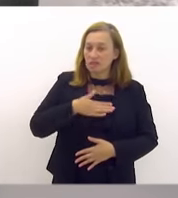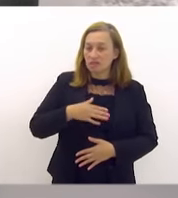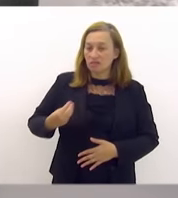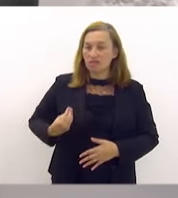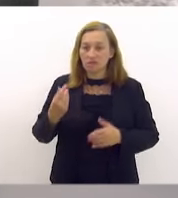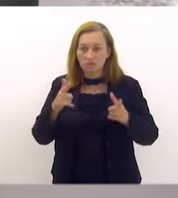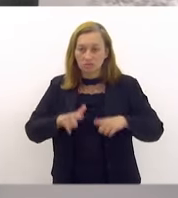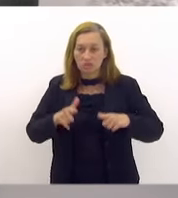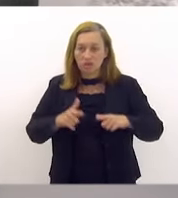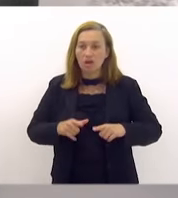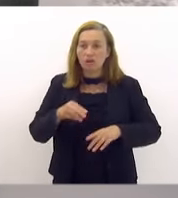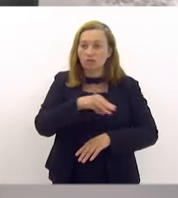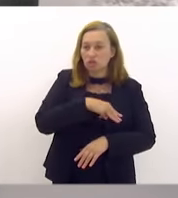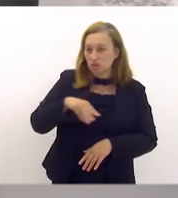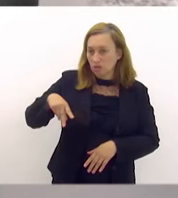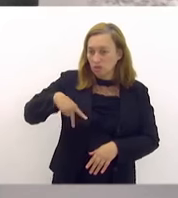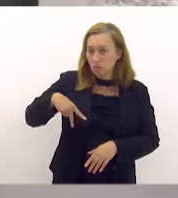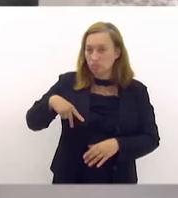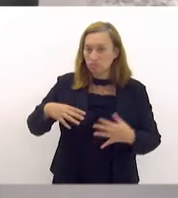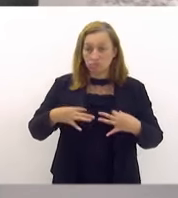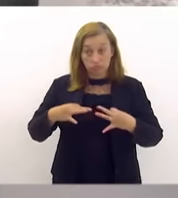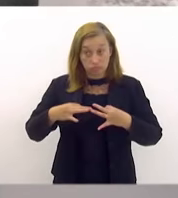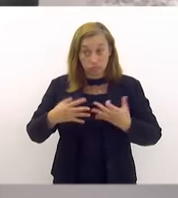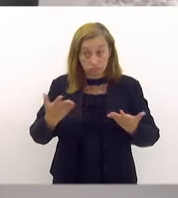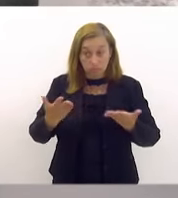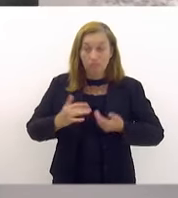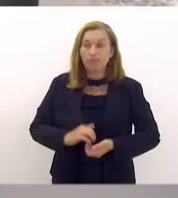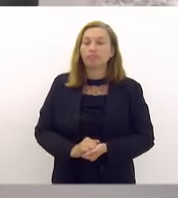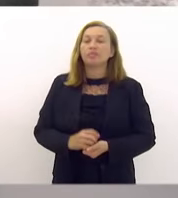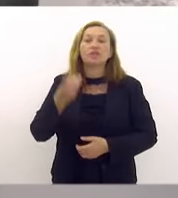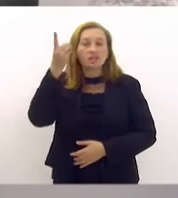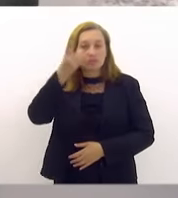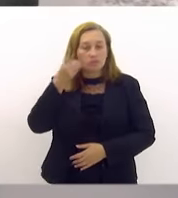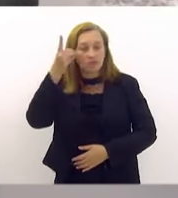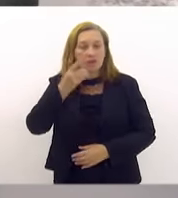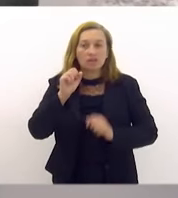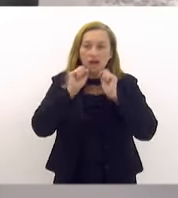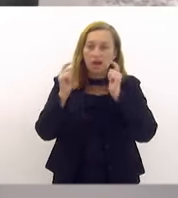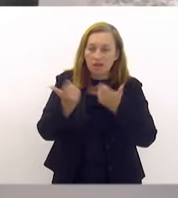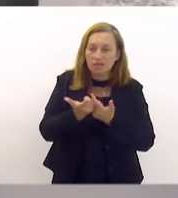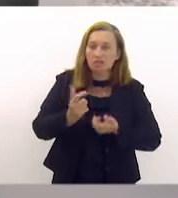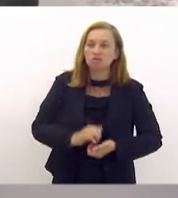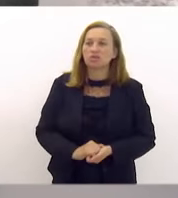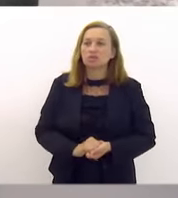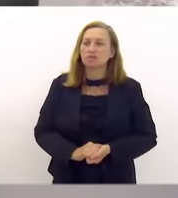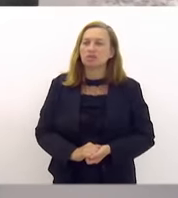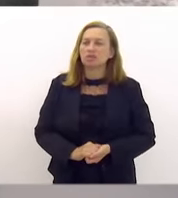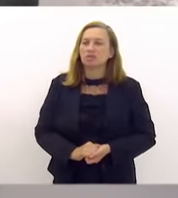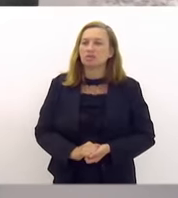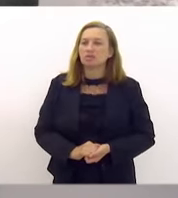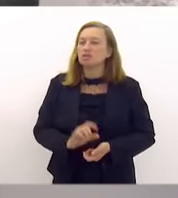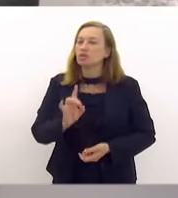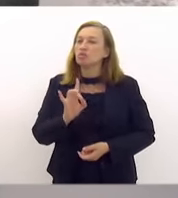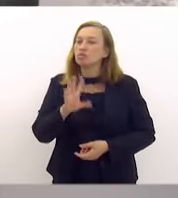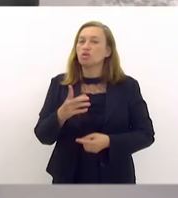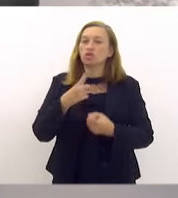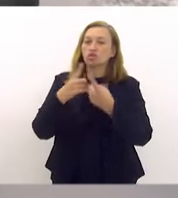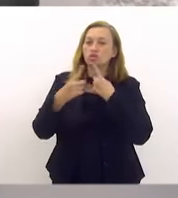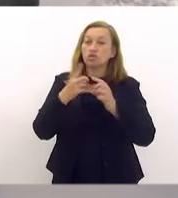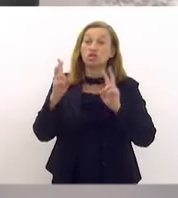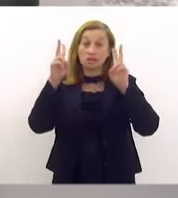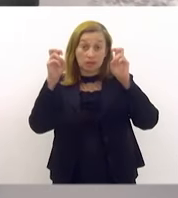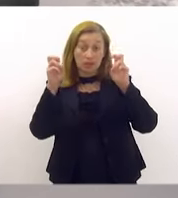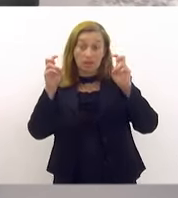ele ele está à disposição dos deputados dessa casa para não não só discutir esse tema